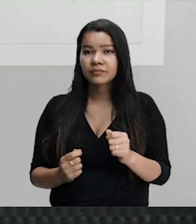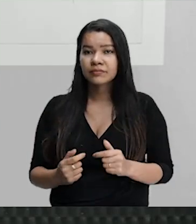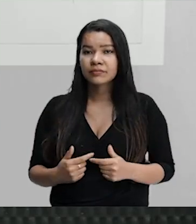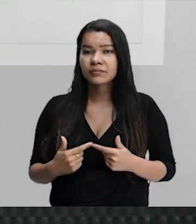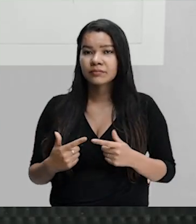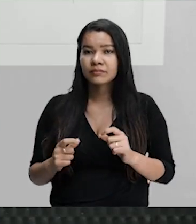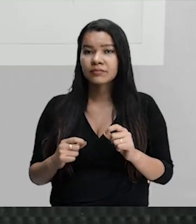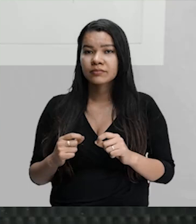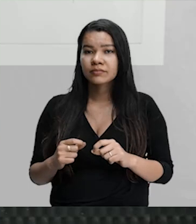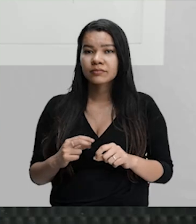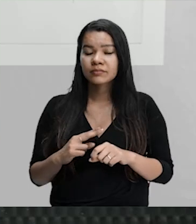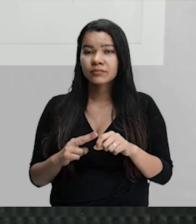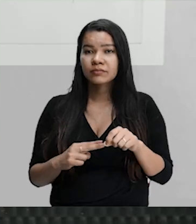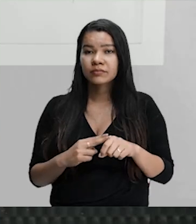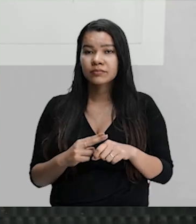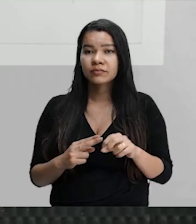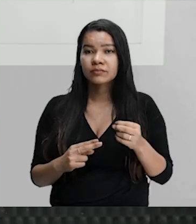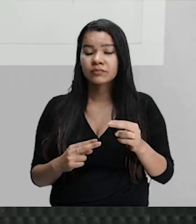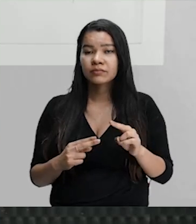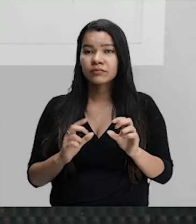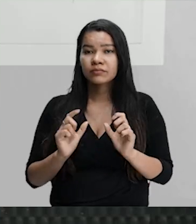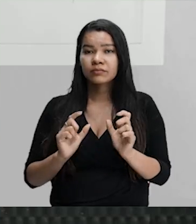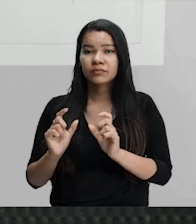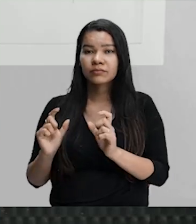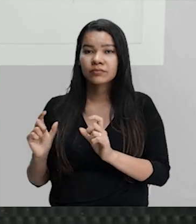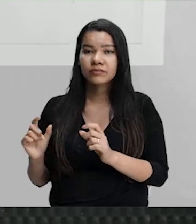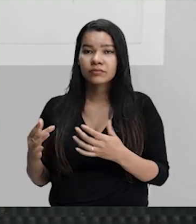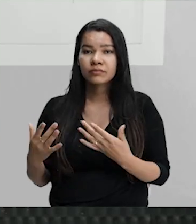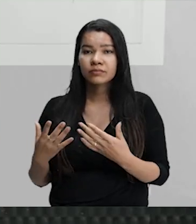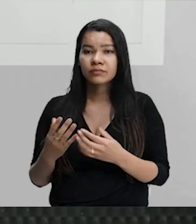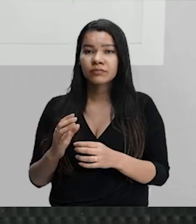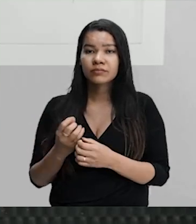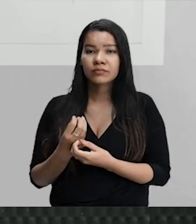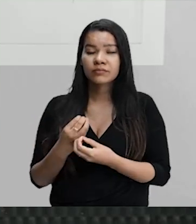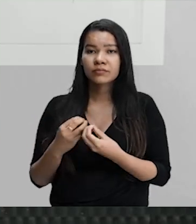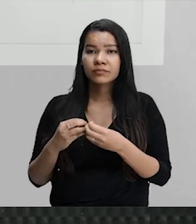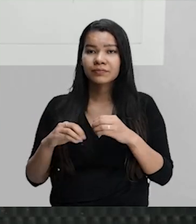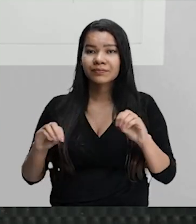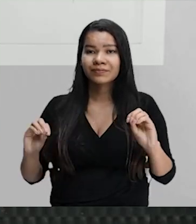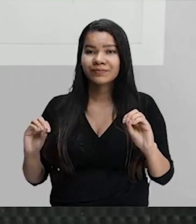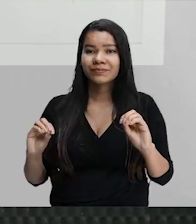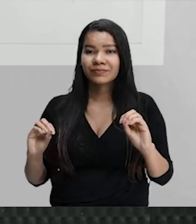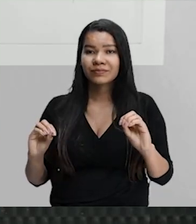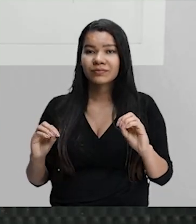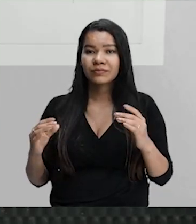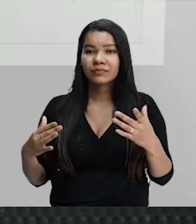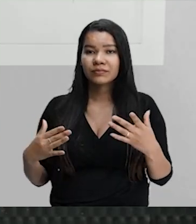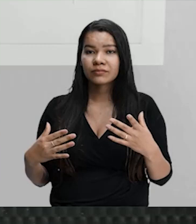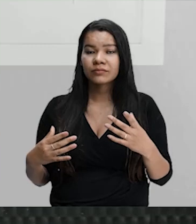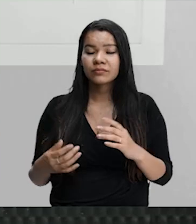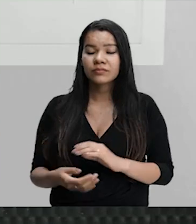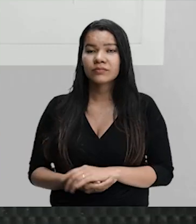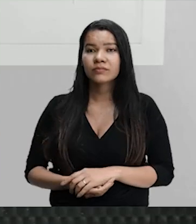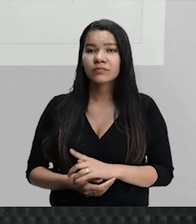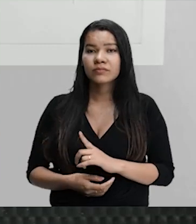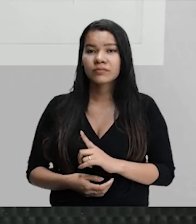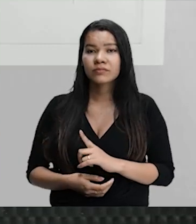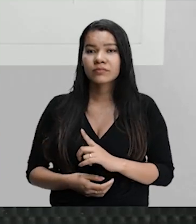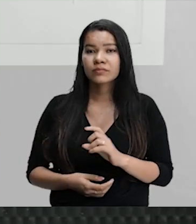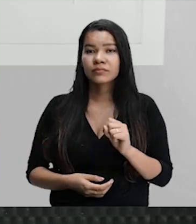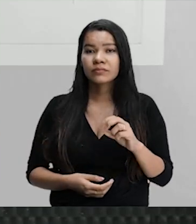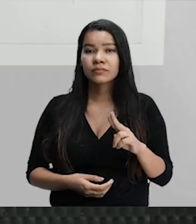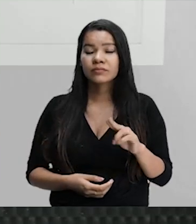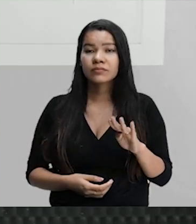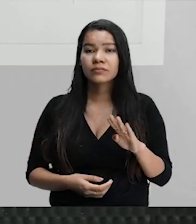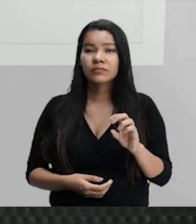esses núcleos, que essas partículas, elas acabem se repelindo, não é isso? Então tem subpartículas, né,